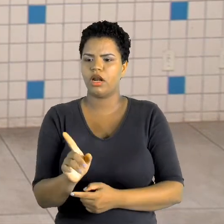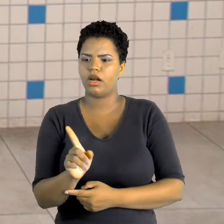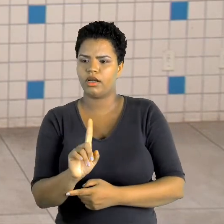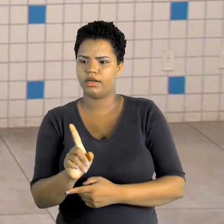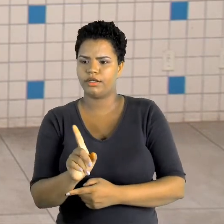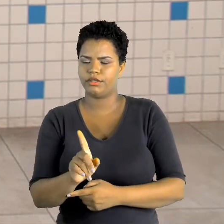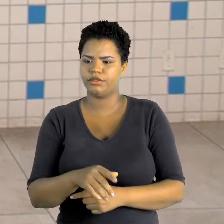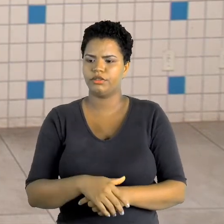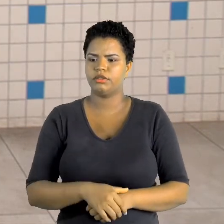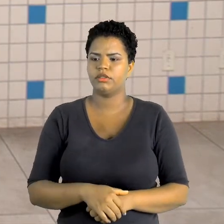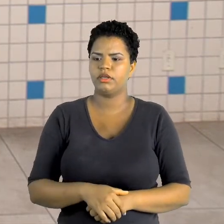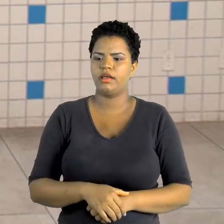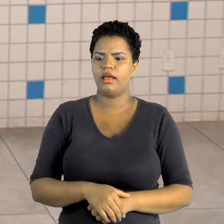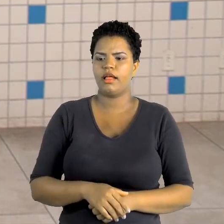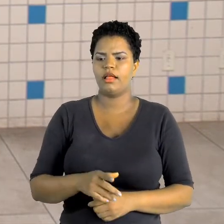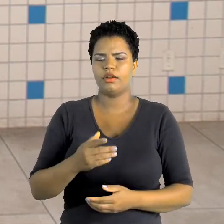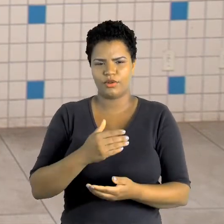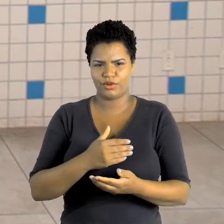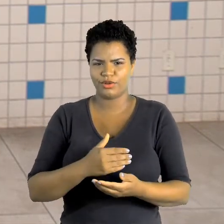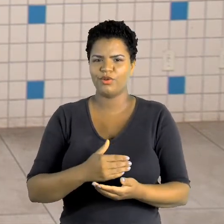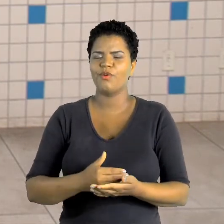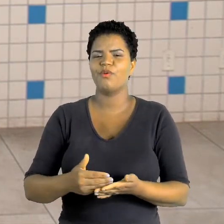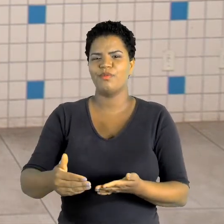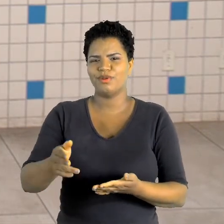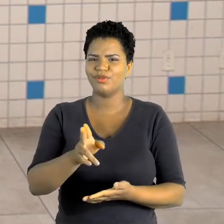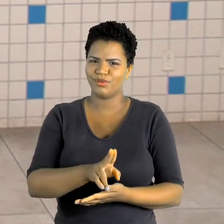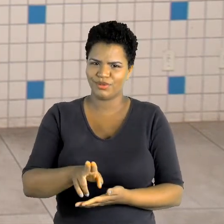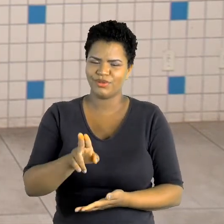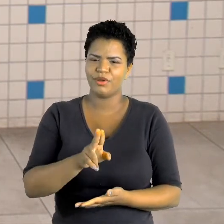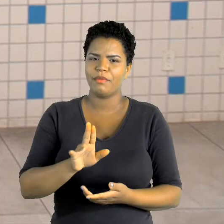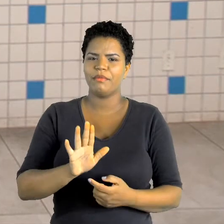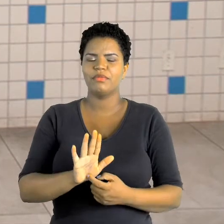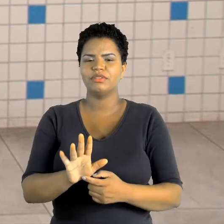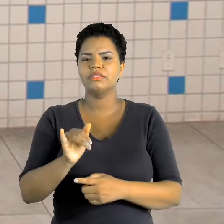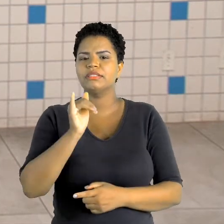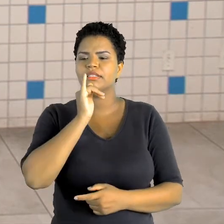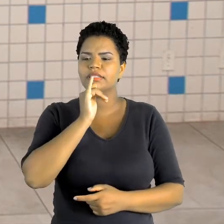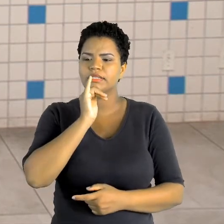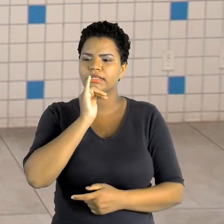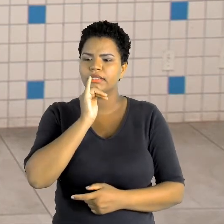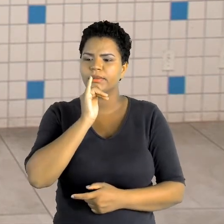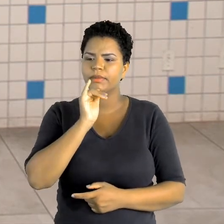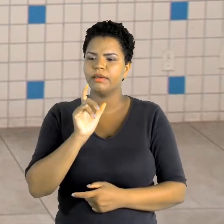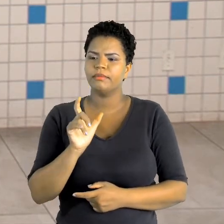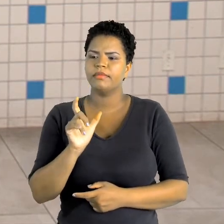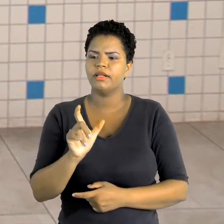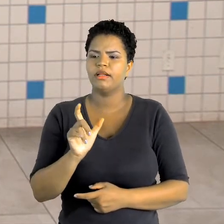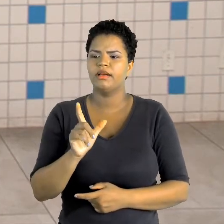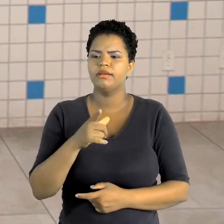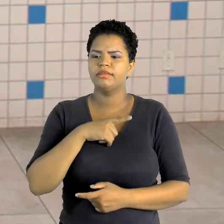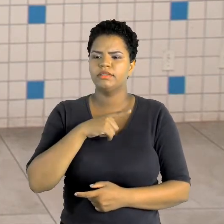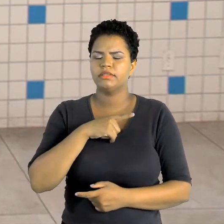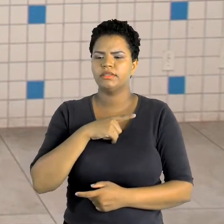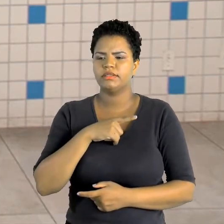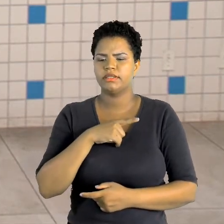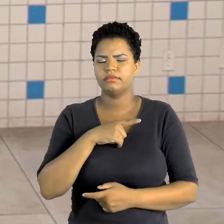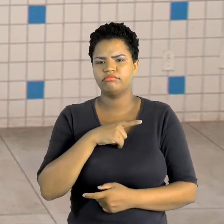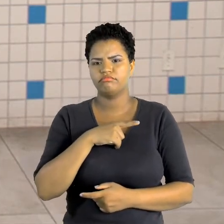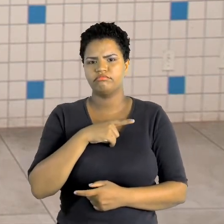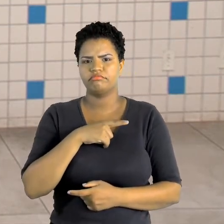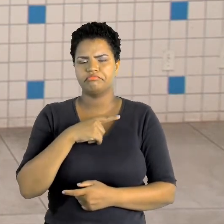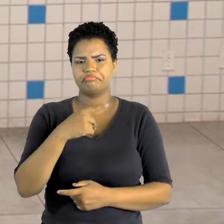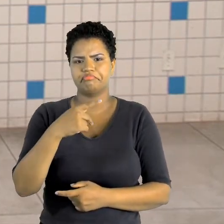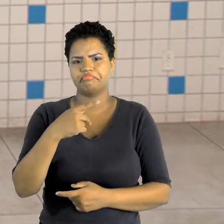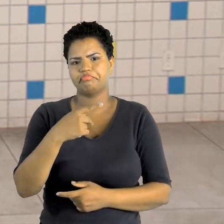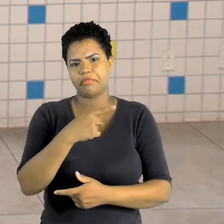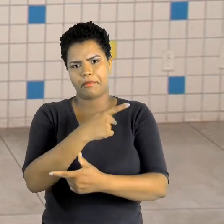gente usou lá no iniciozinho para dar o nosso exemplo de uma palavra que tinha tanto o prefixo quanto